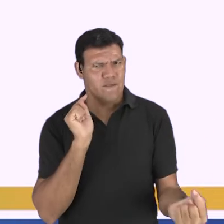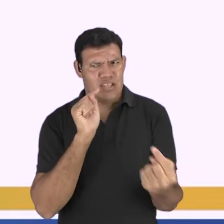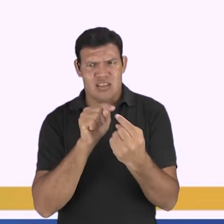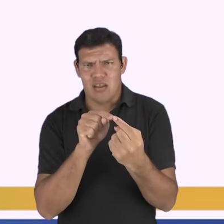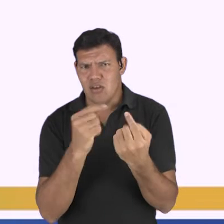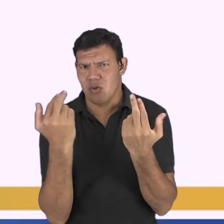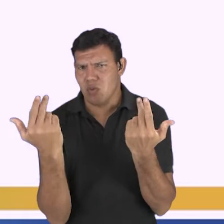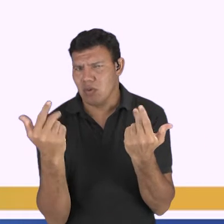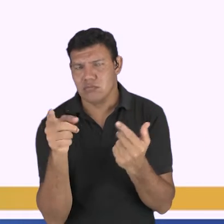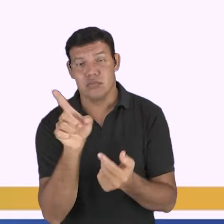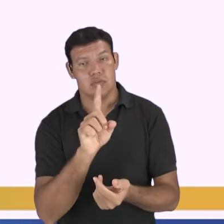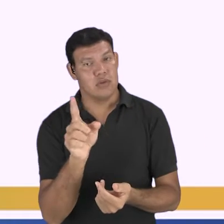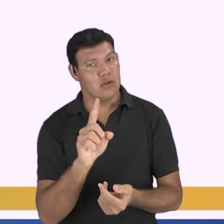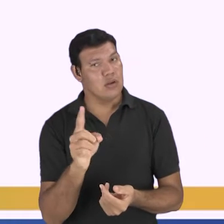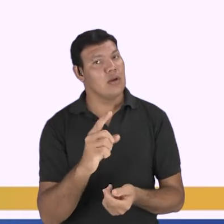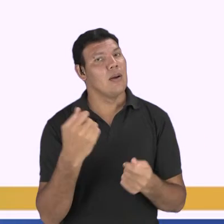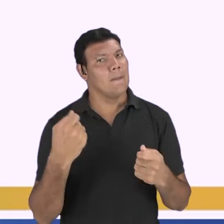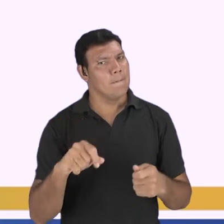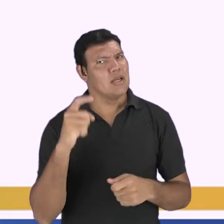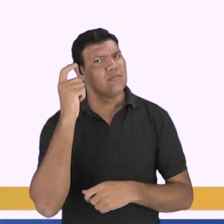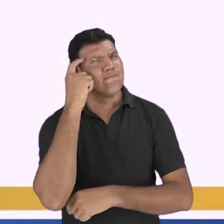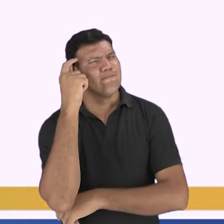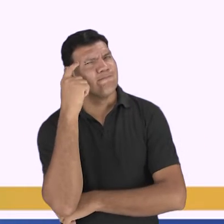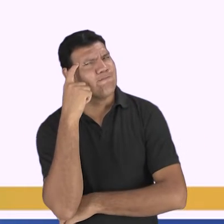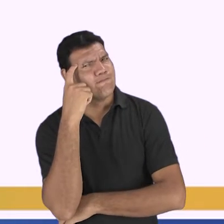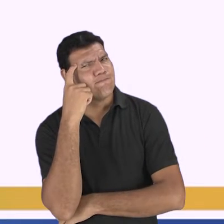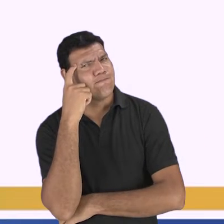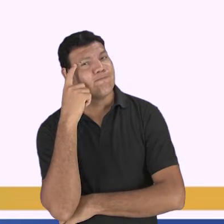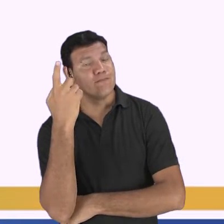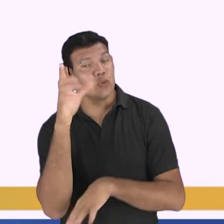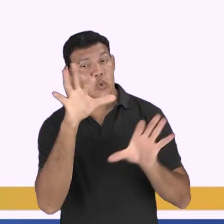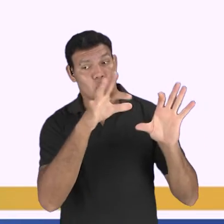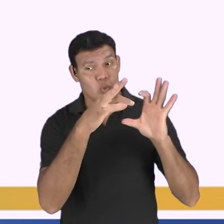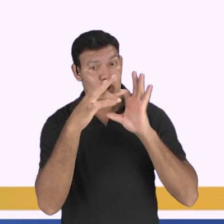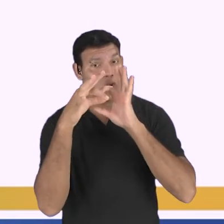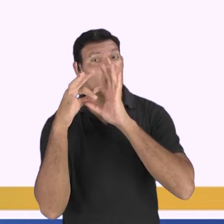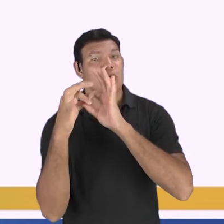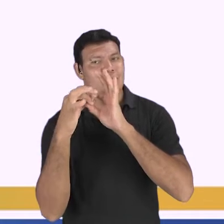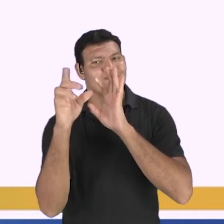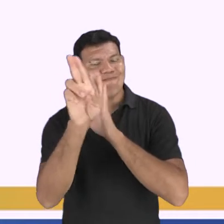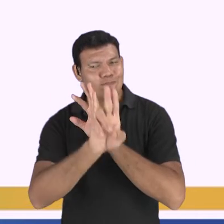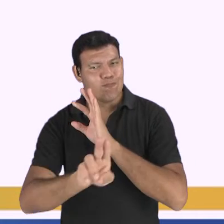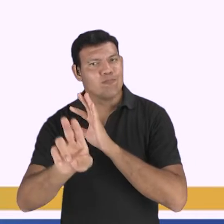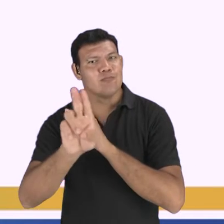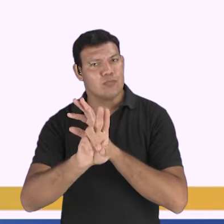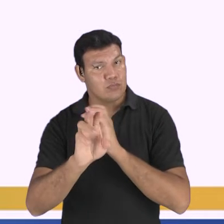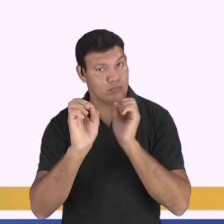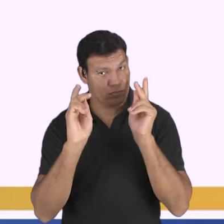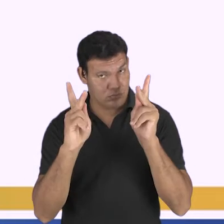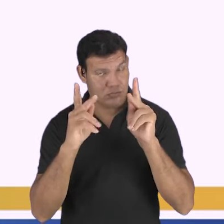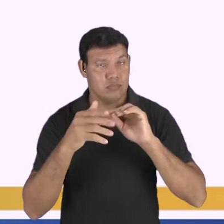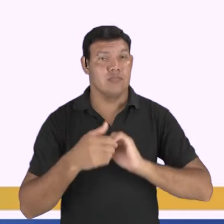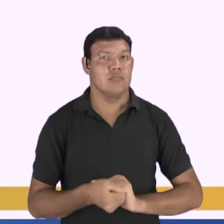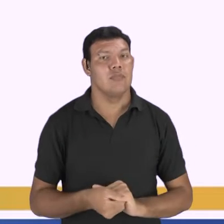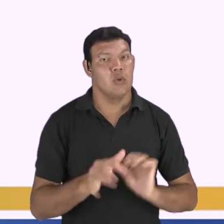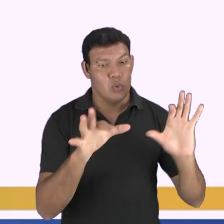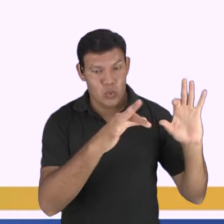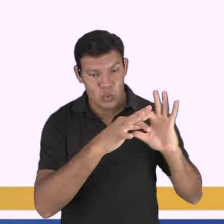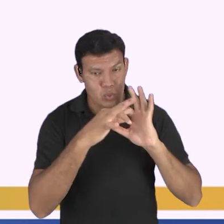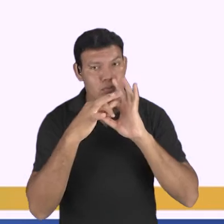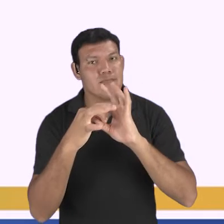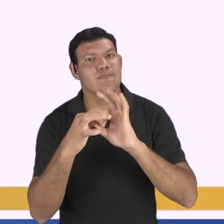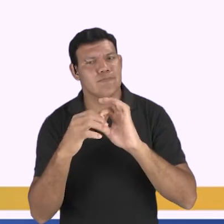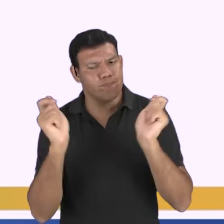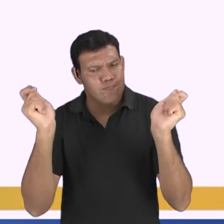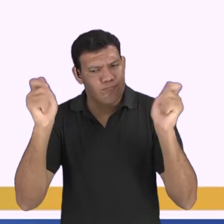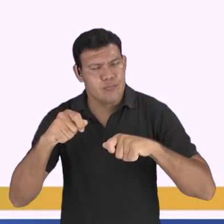tá? Sempre nós temos que pensar no contexto em que ele está sendo colocado, tá bom? O contexto ele pode mudar. Sabe